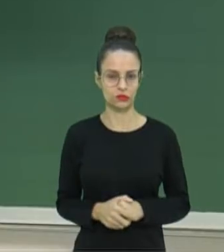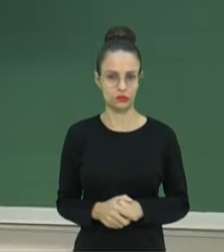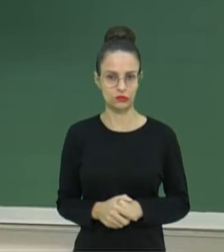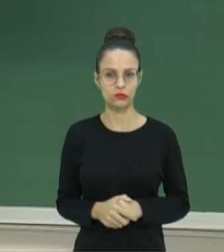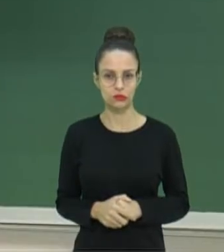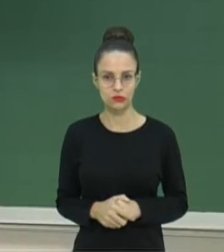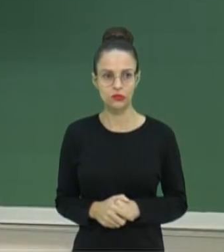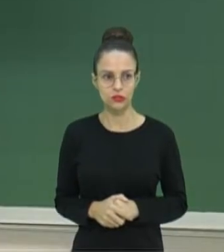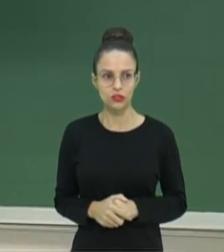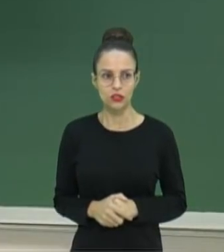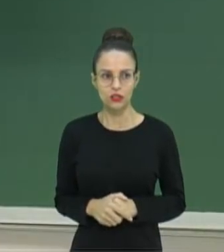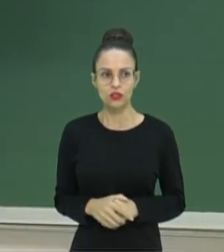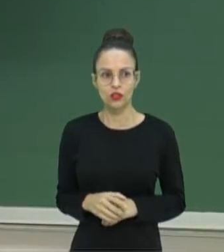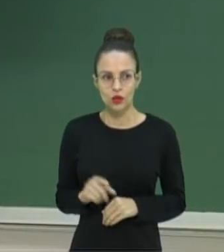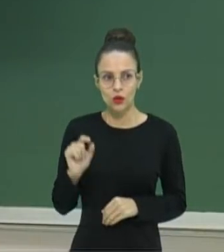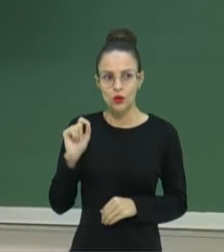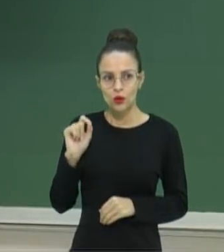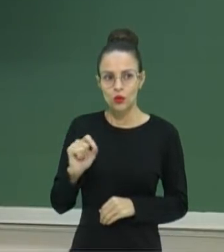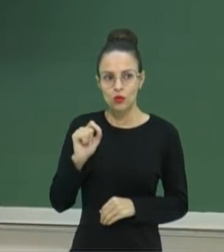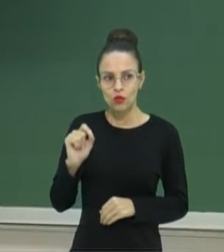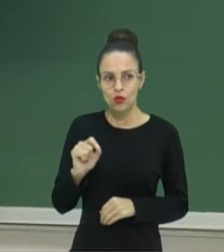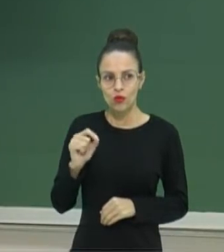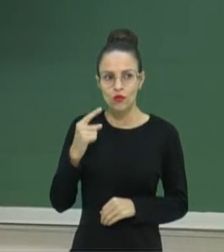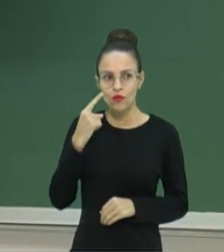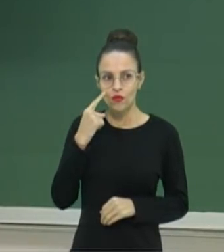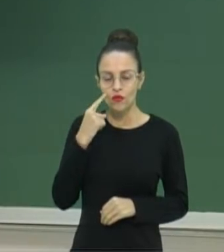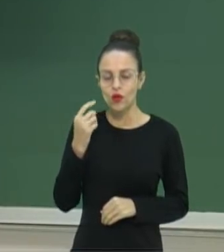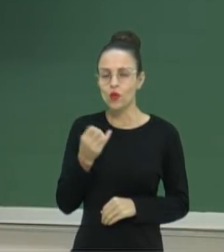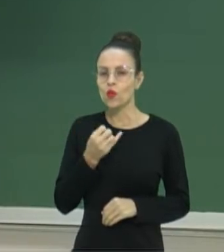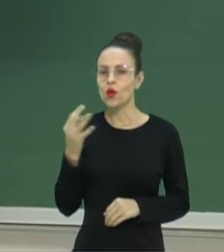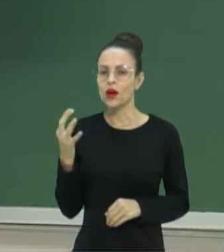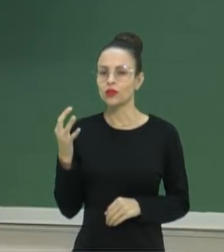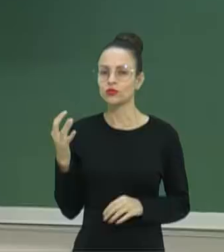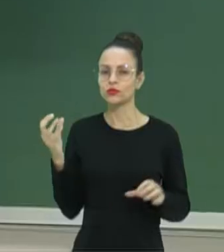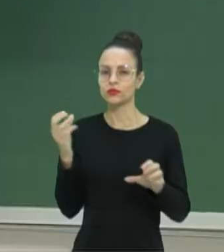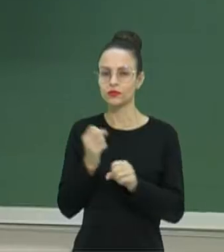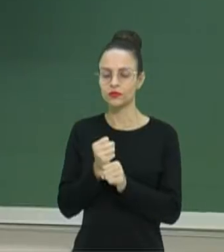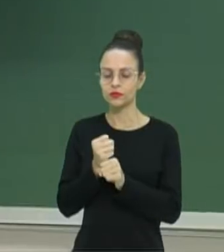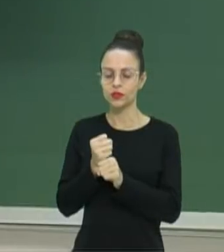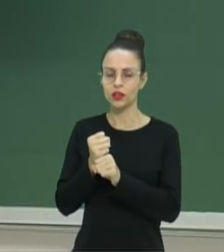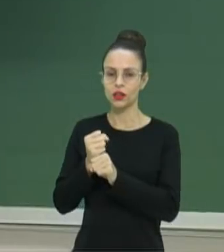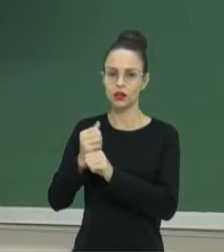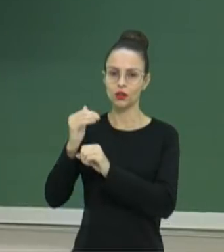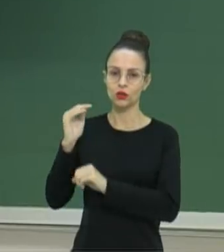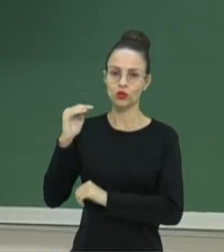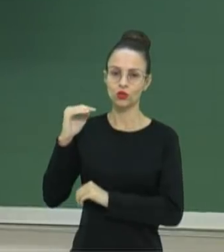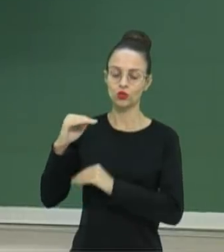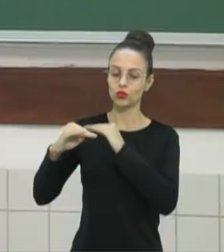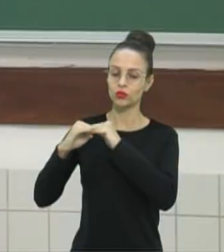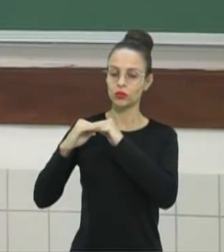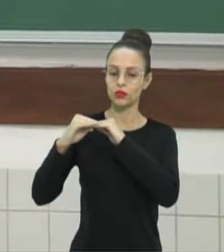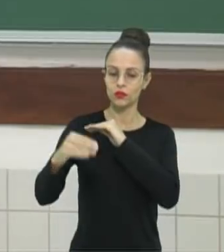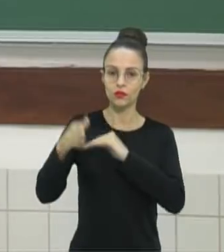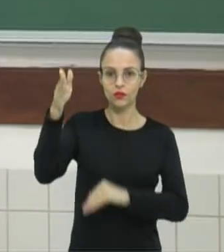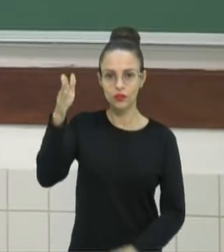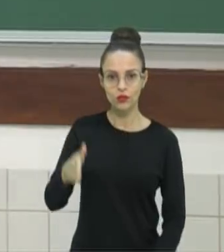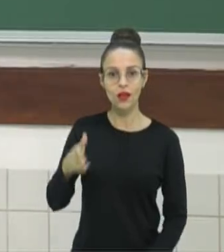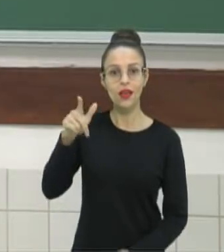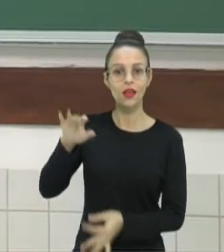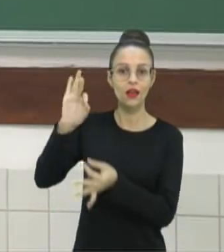difícil esse, né, que ele está falando aqui. O valor aproximado do deslocamento vertical, o que é isso?